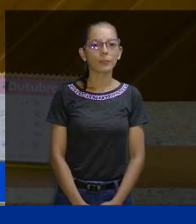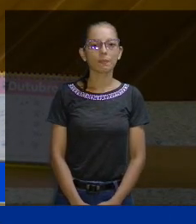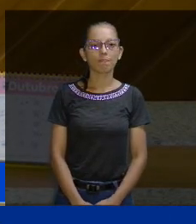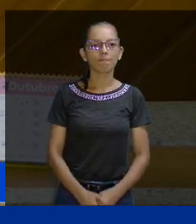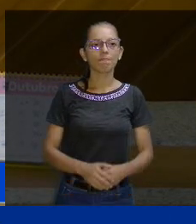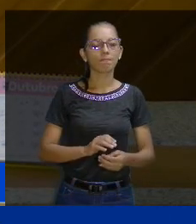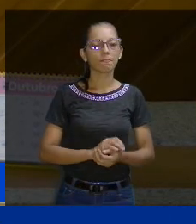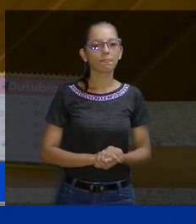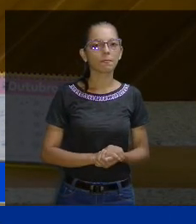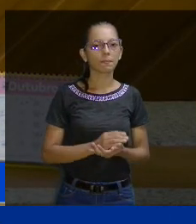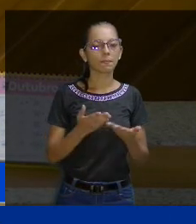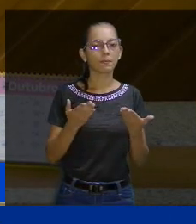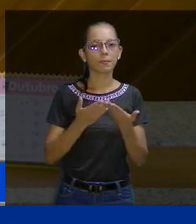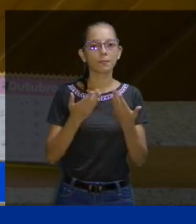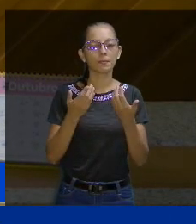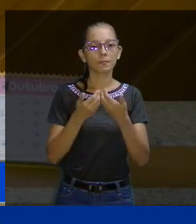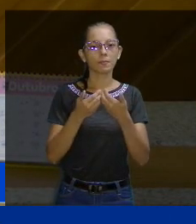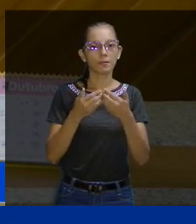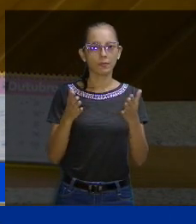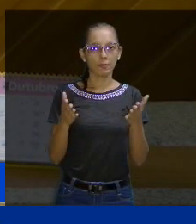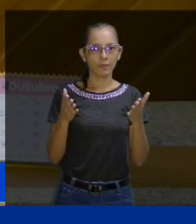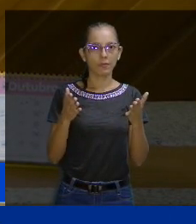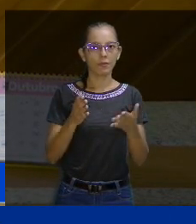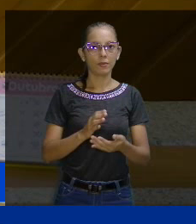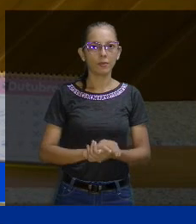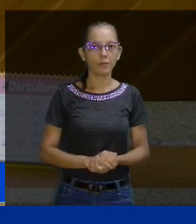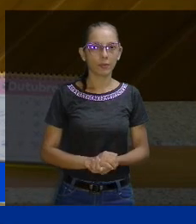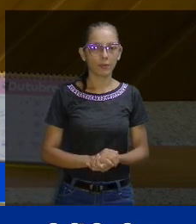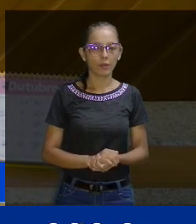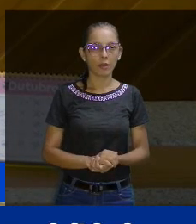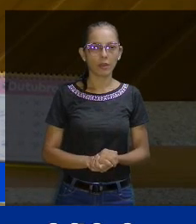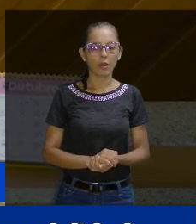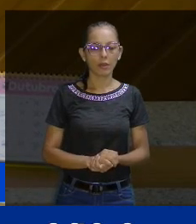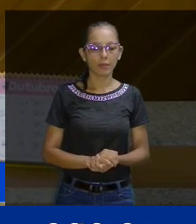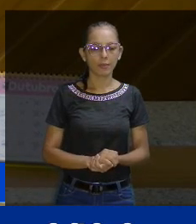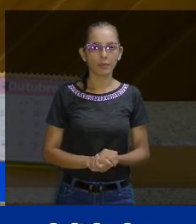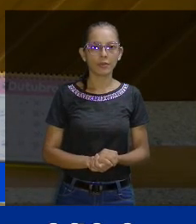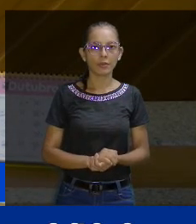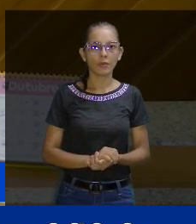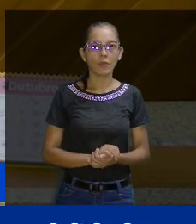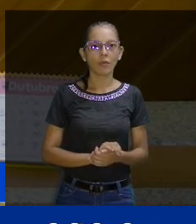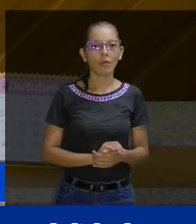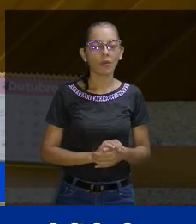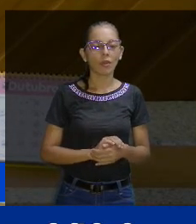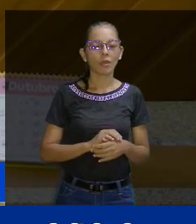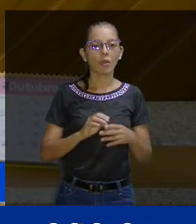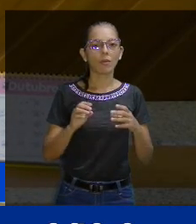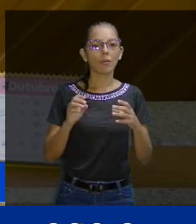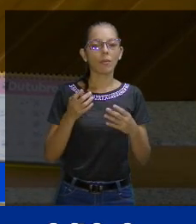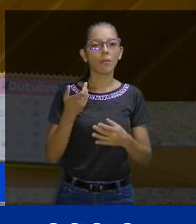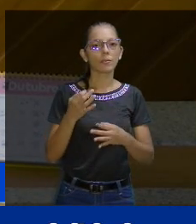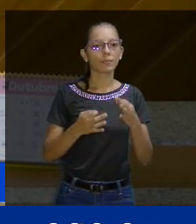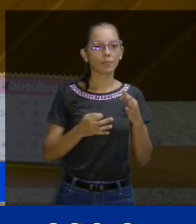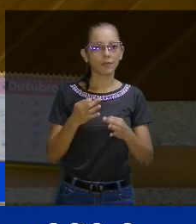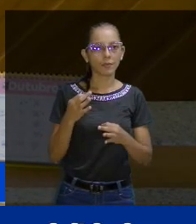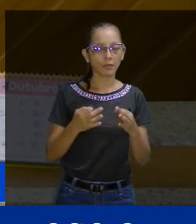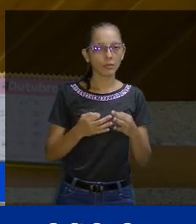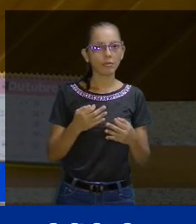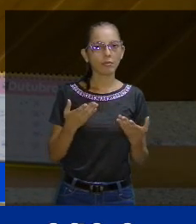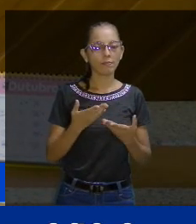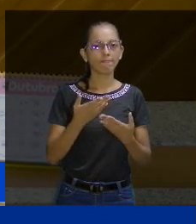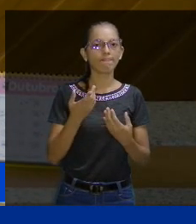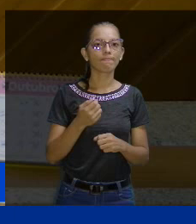Havendo quórum, declaro aberta a 85ª Sessão Judiciária Ordinária do TRE do Amapá, a ser realizada